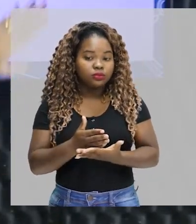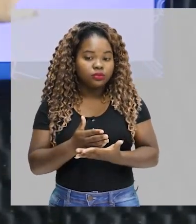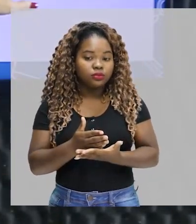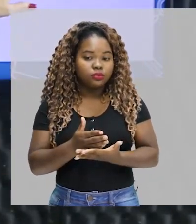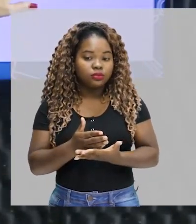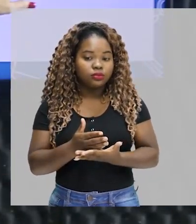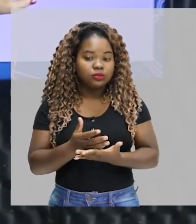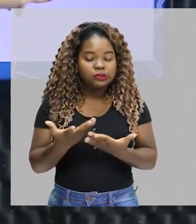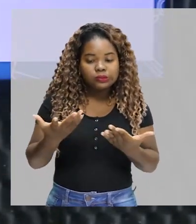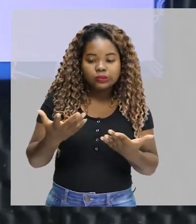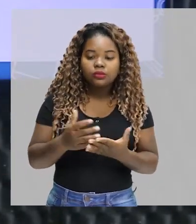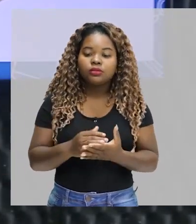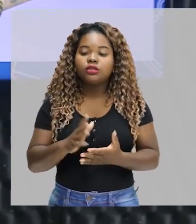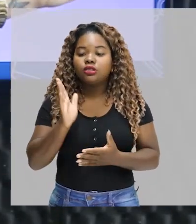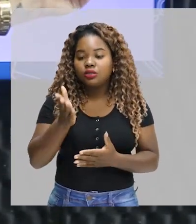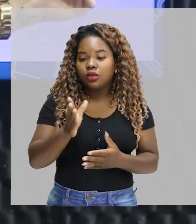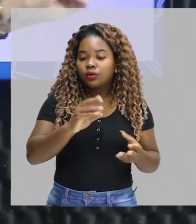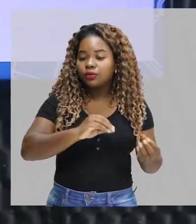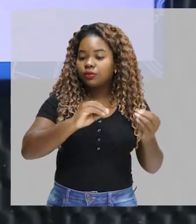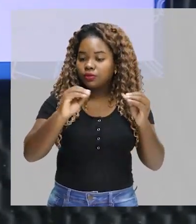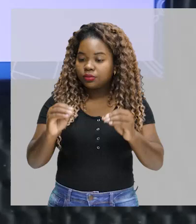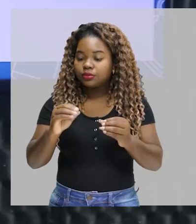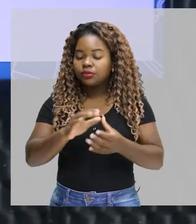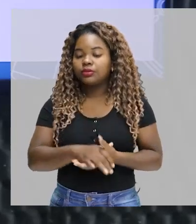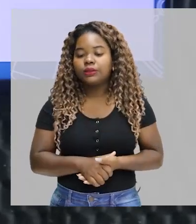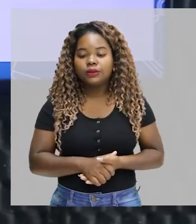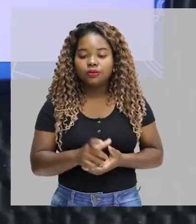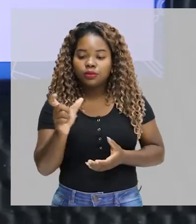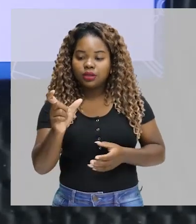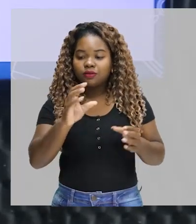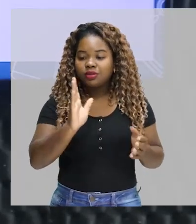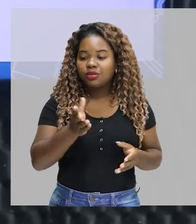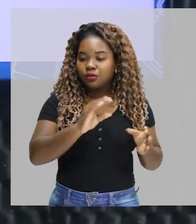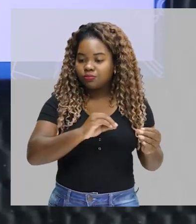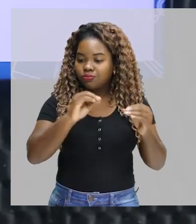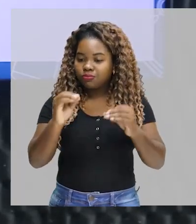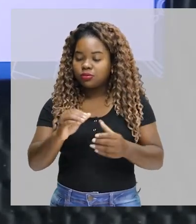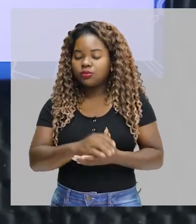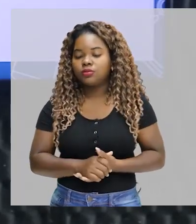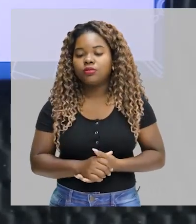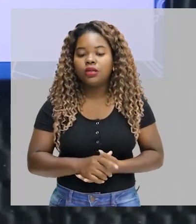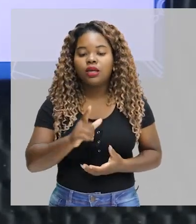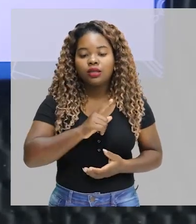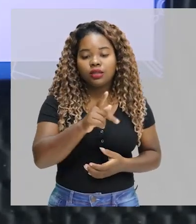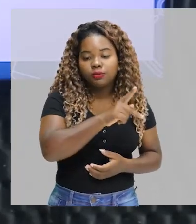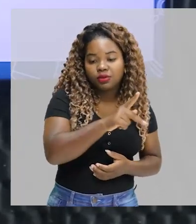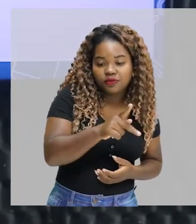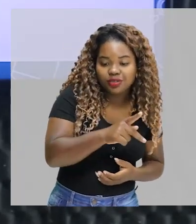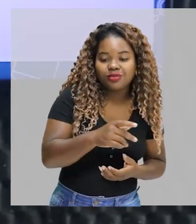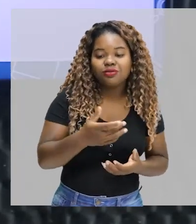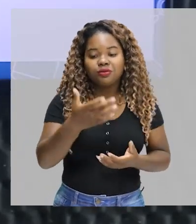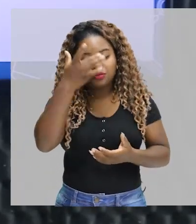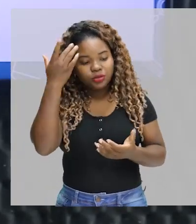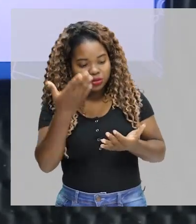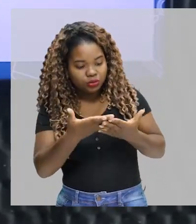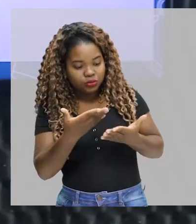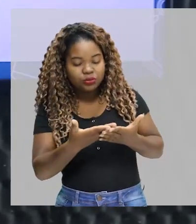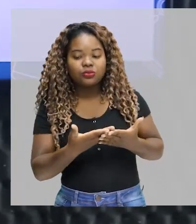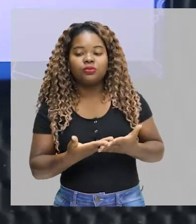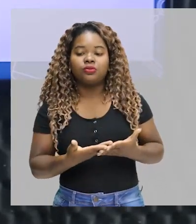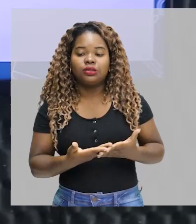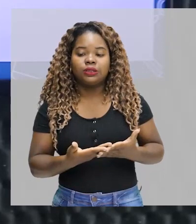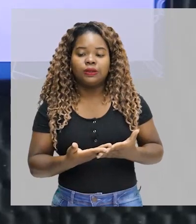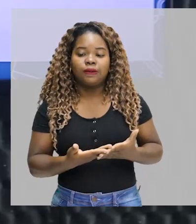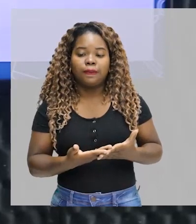aula? Continuando. They, eles, professor e estudante, submitted